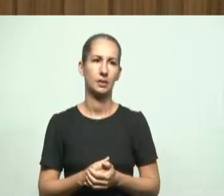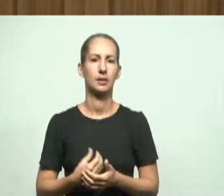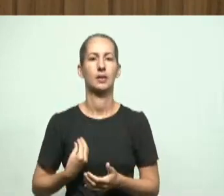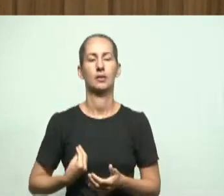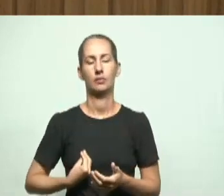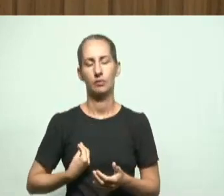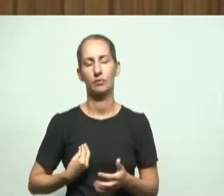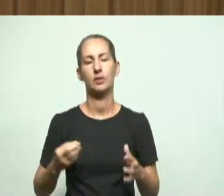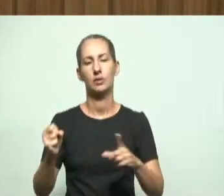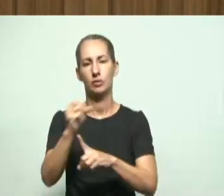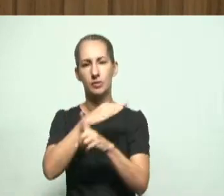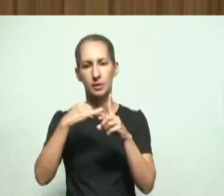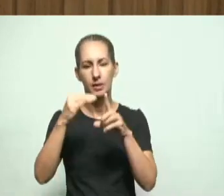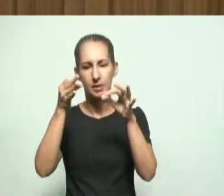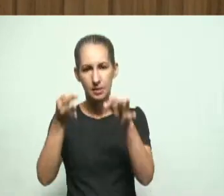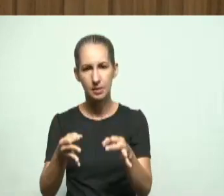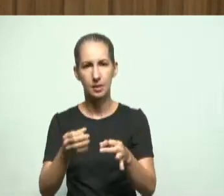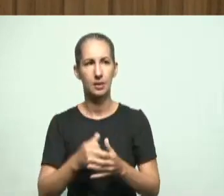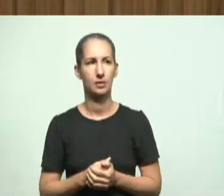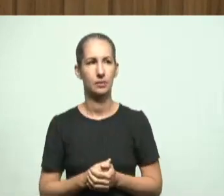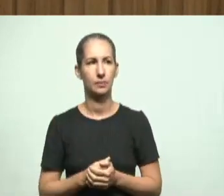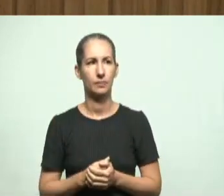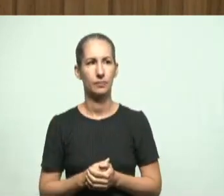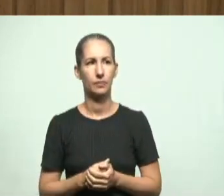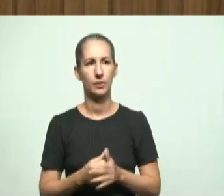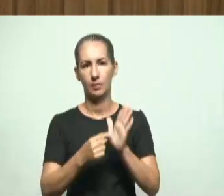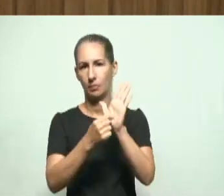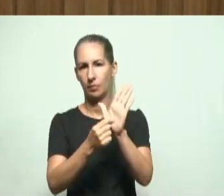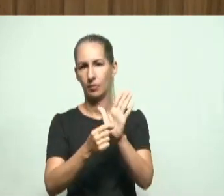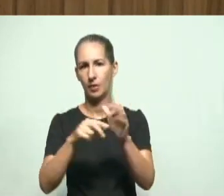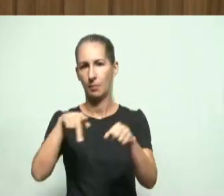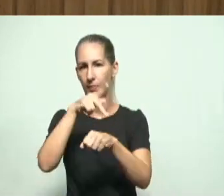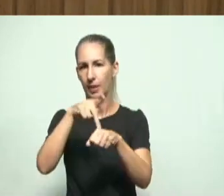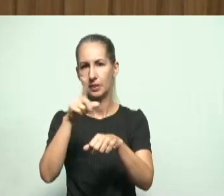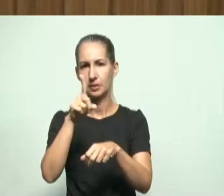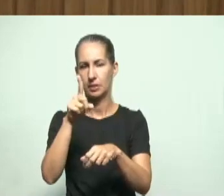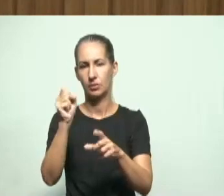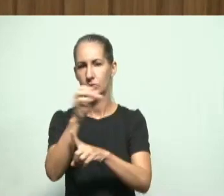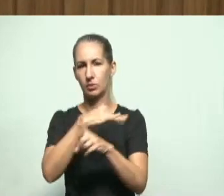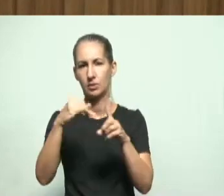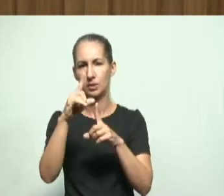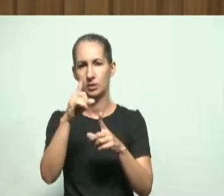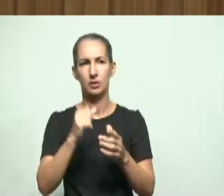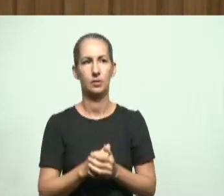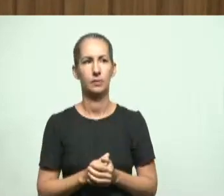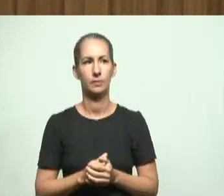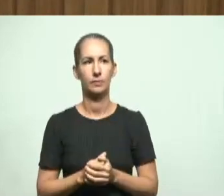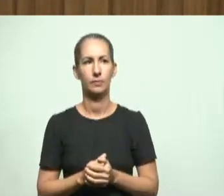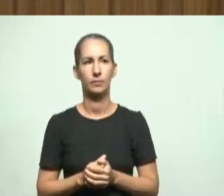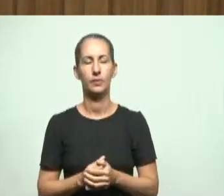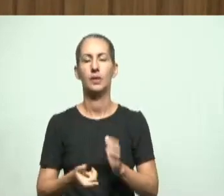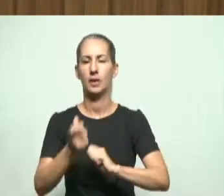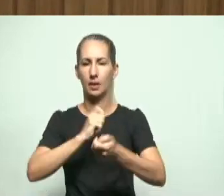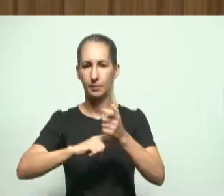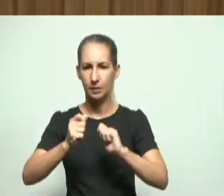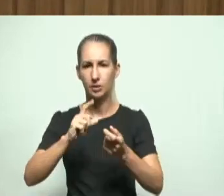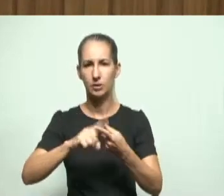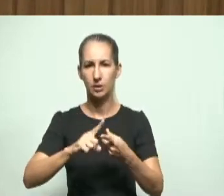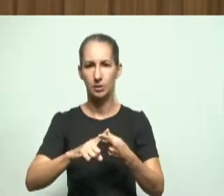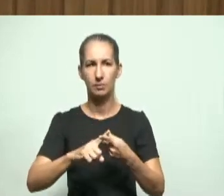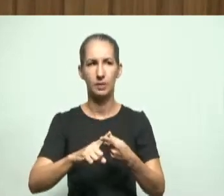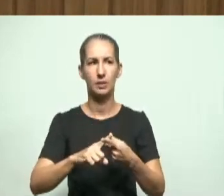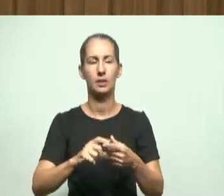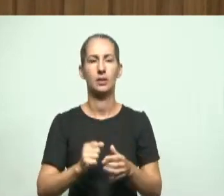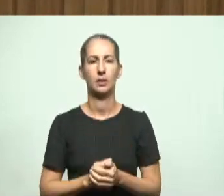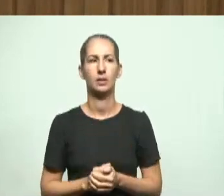numa sociedade mais justa. E não é modelo de país só socialista, não, viu? Tem país capitalista que fez e país socialista não